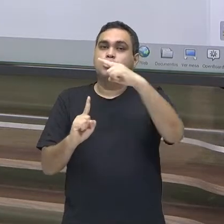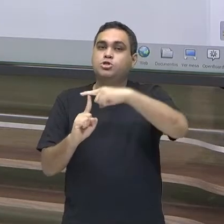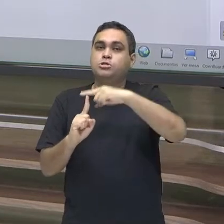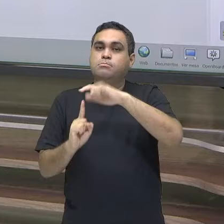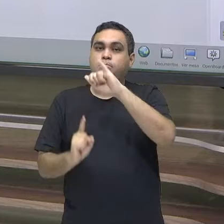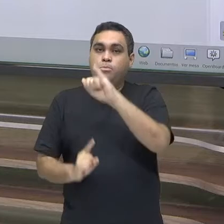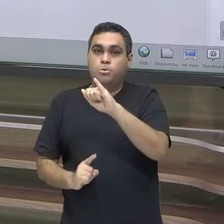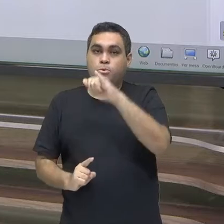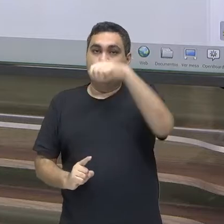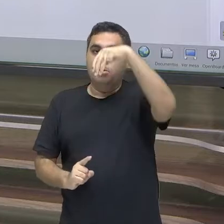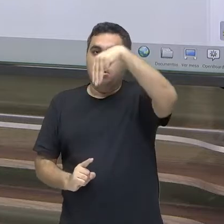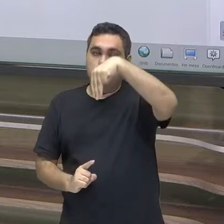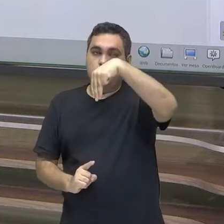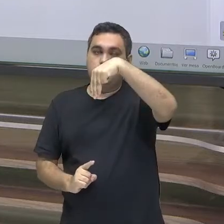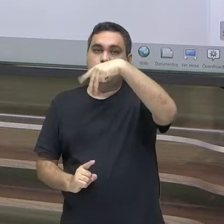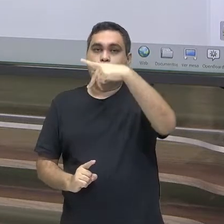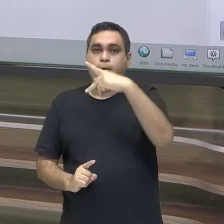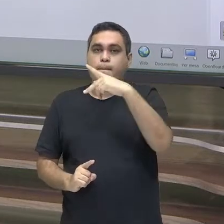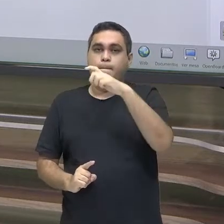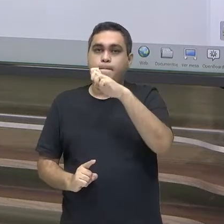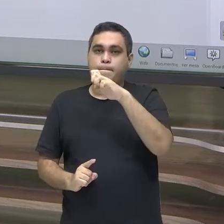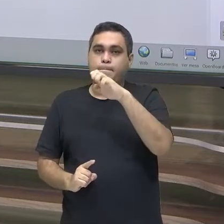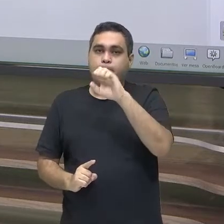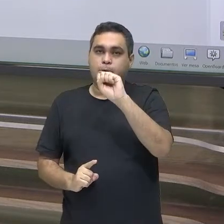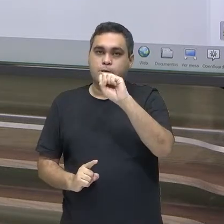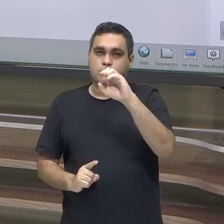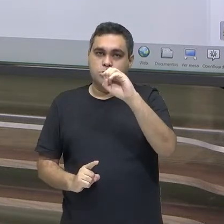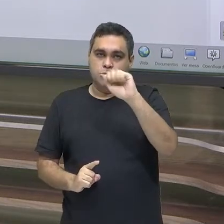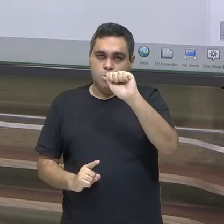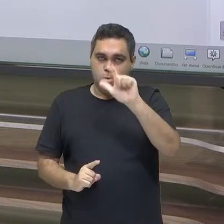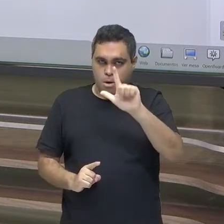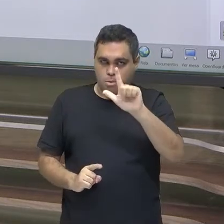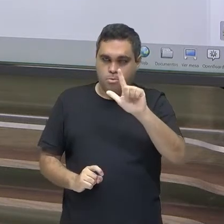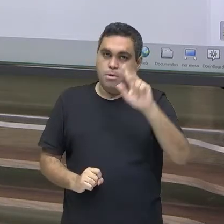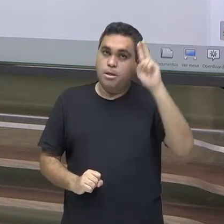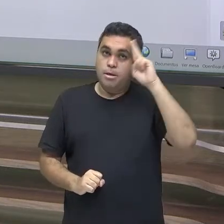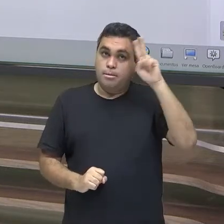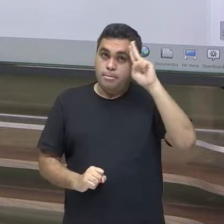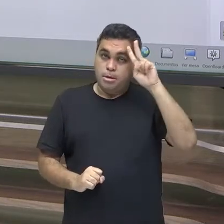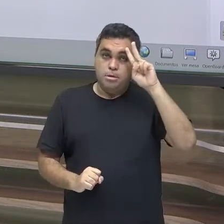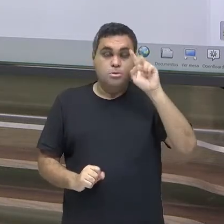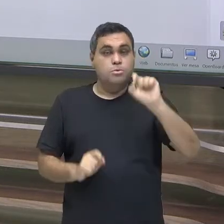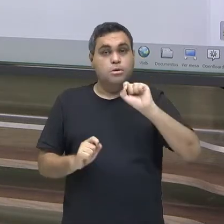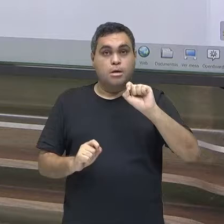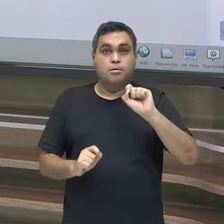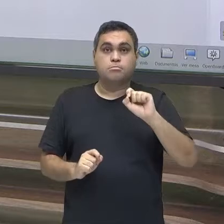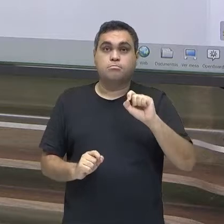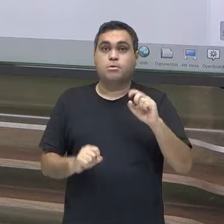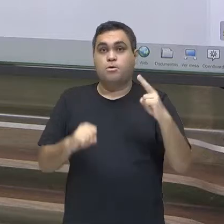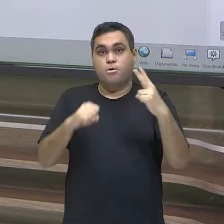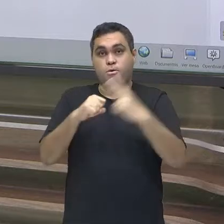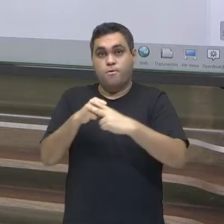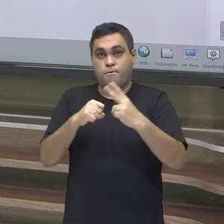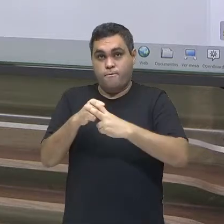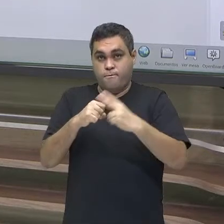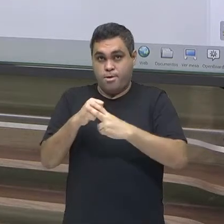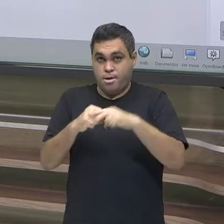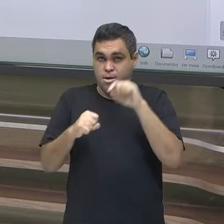deste verbo que é um verbo impessoal. Só lembrando para você, você já sabe, mas eu vou lembrar que o